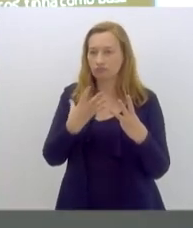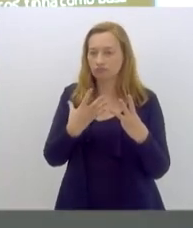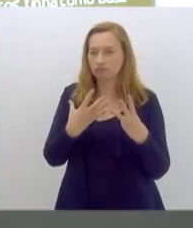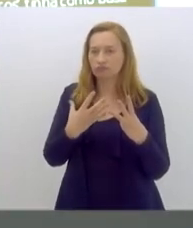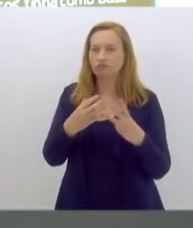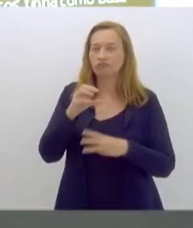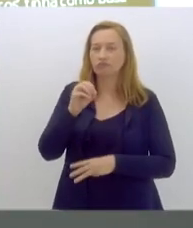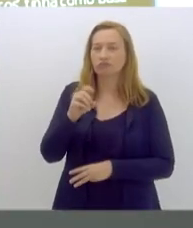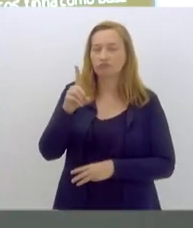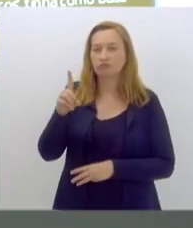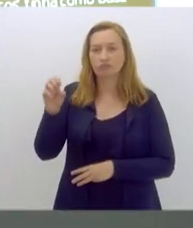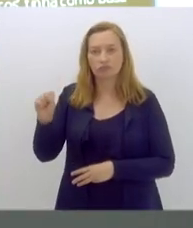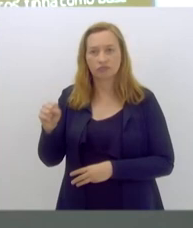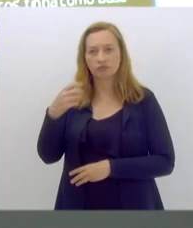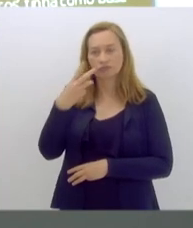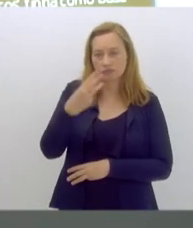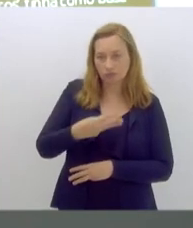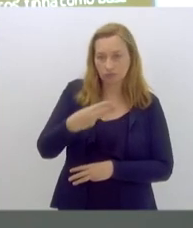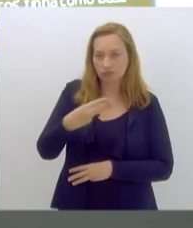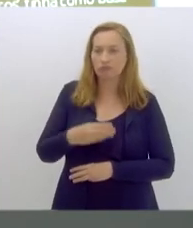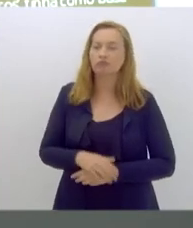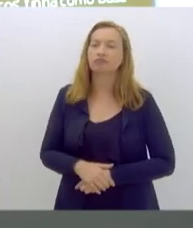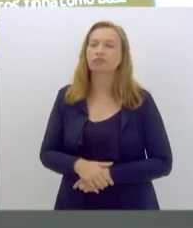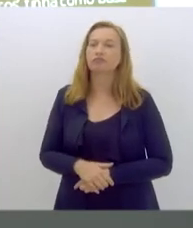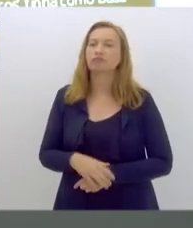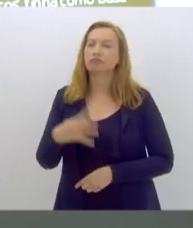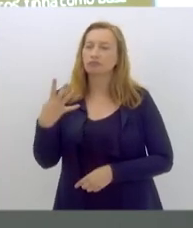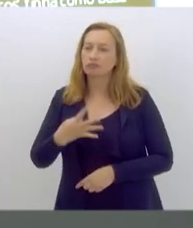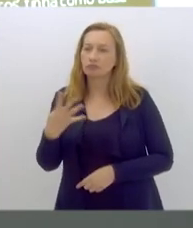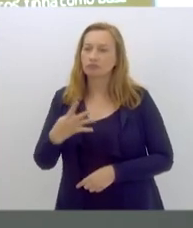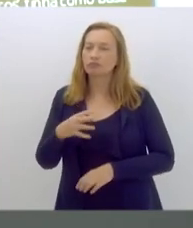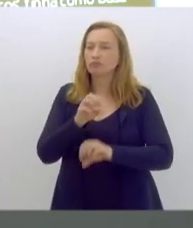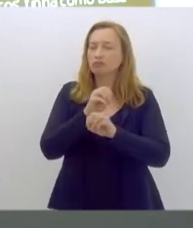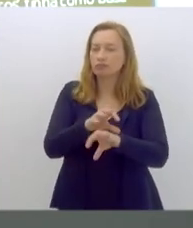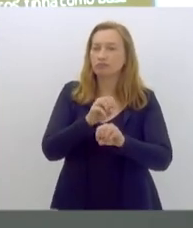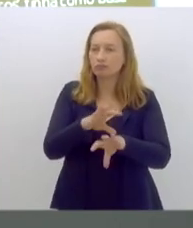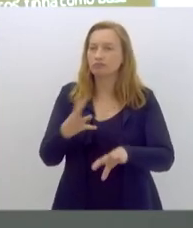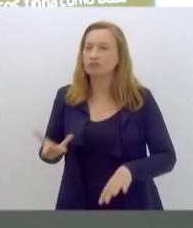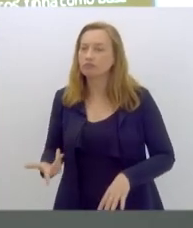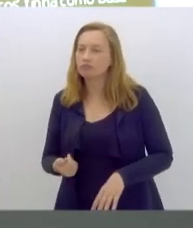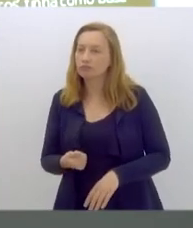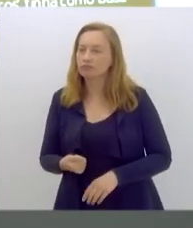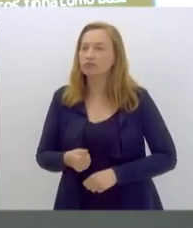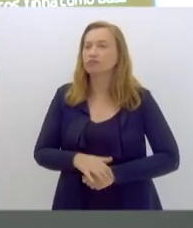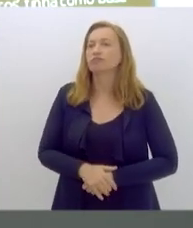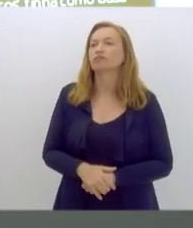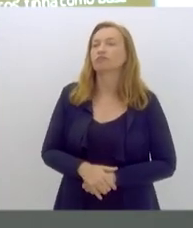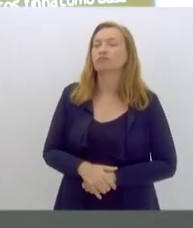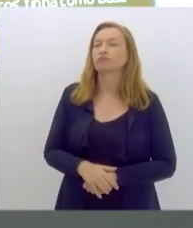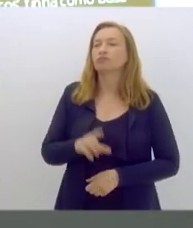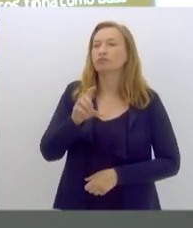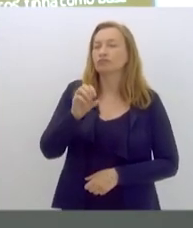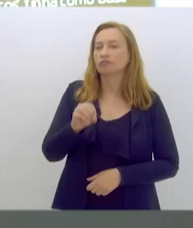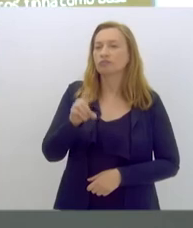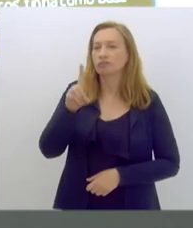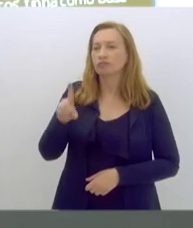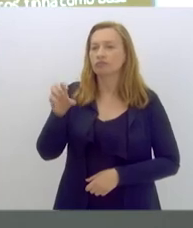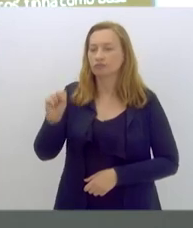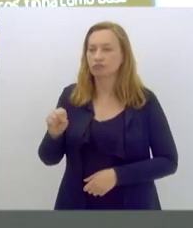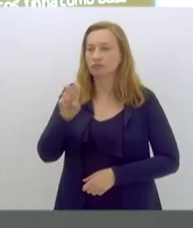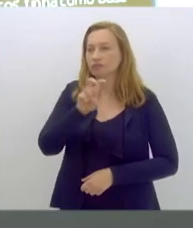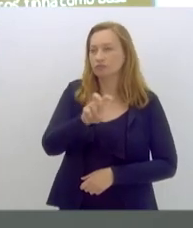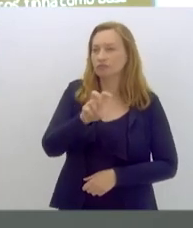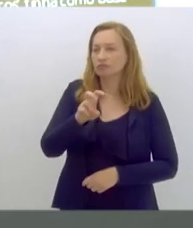ads3 Rua ds4 educação e qualidade de qualidade e o outro DS5